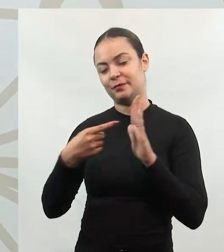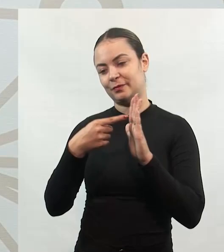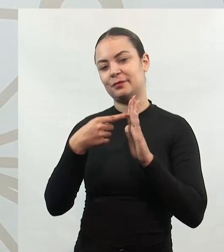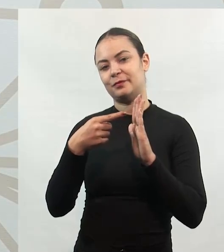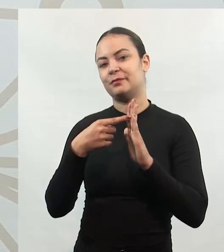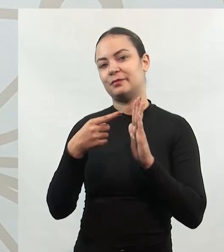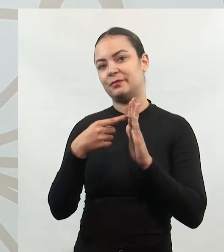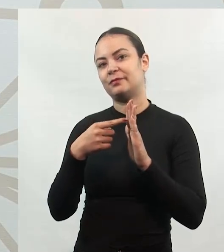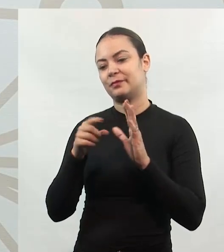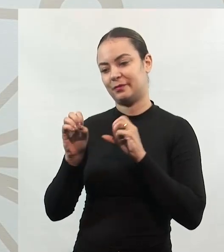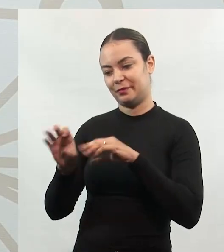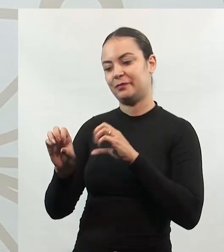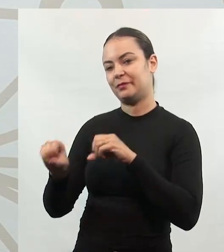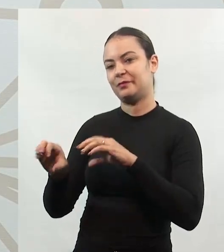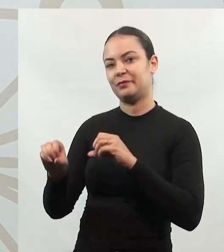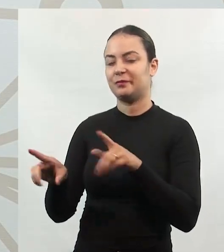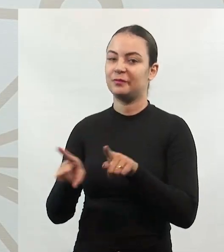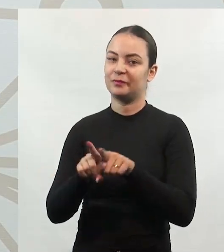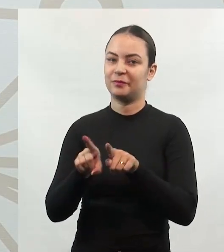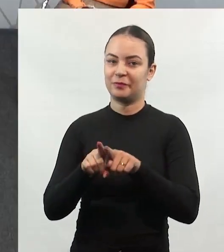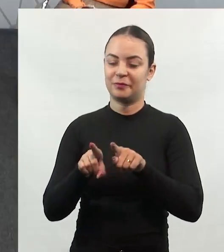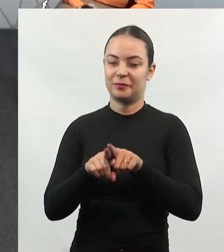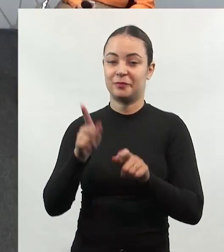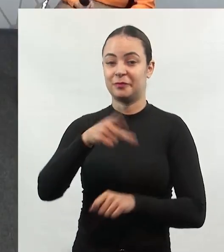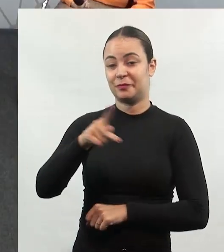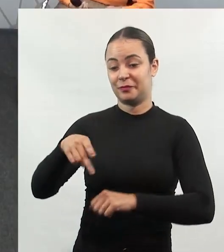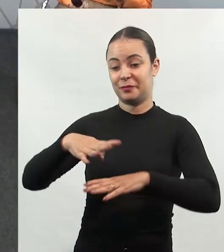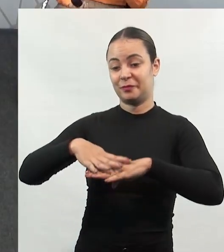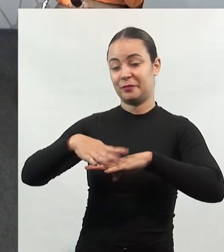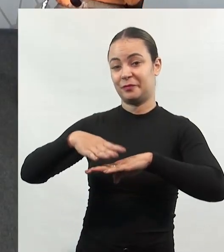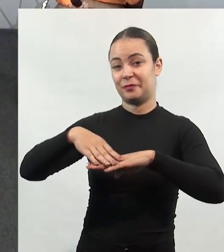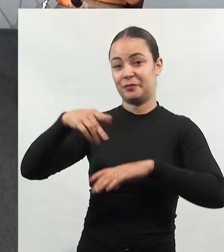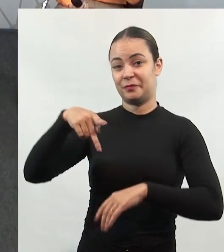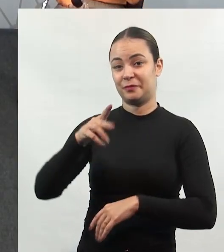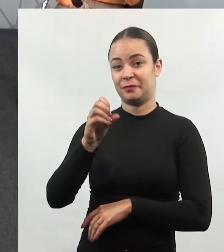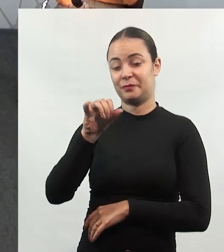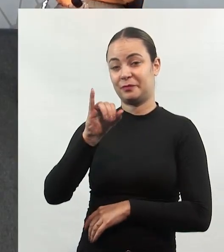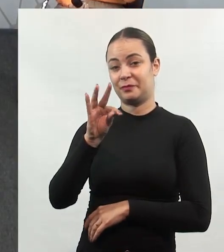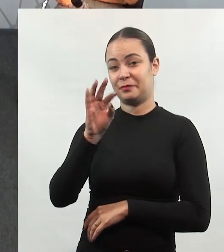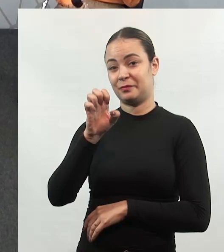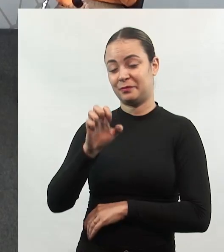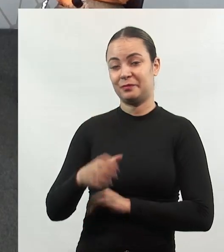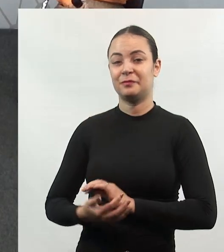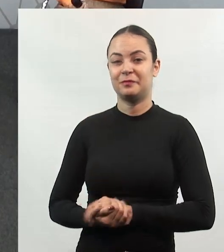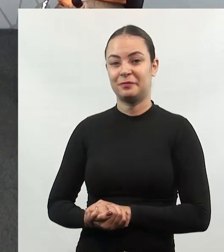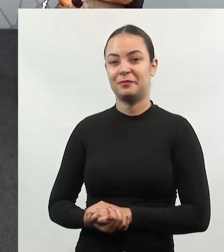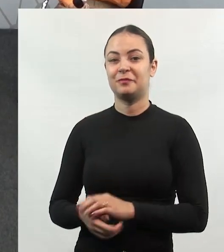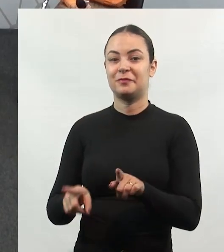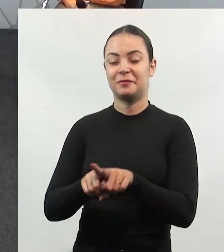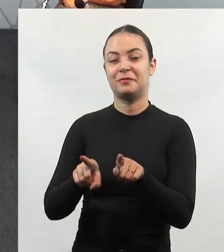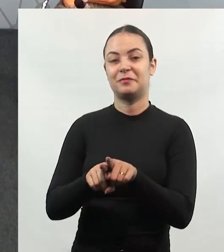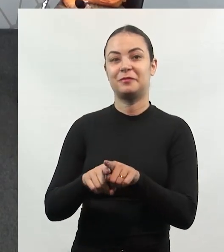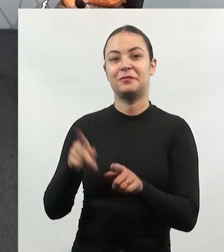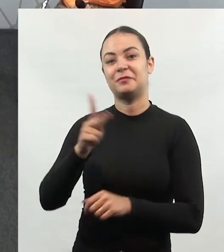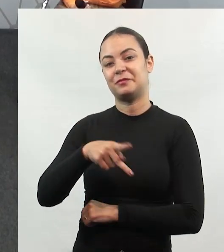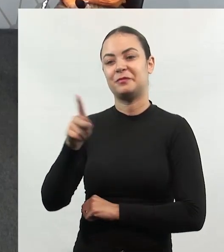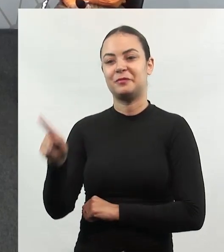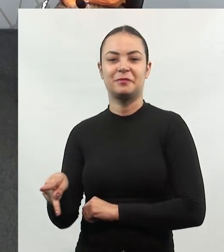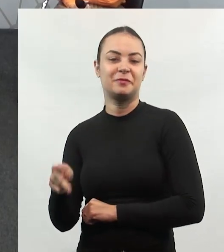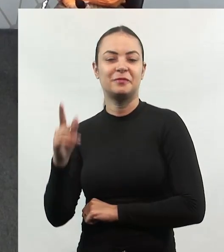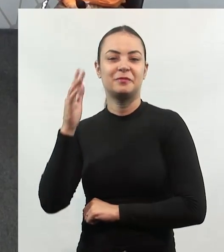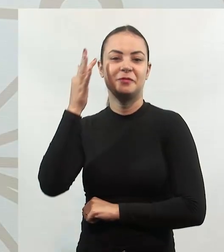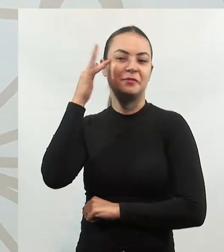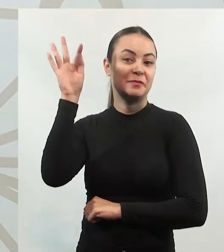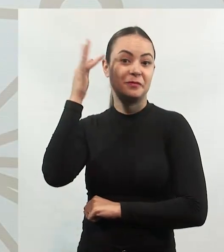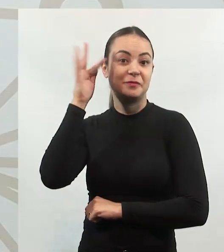não está mais aqui conosco. Ana Helena Vale Renda é inesquecível para todos nós, acredito também. Então,